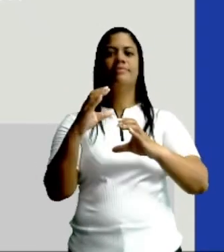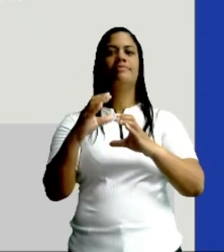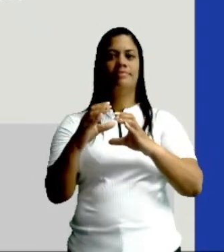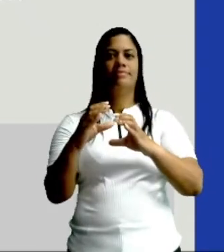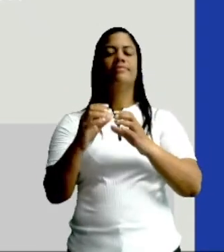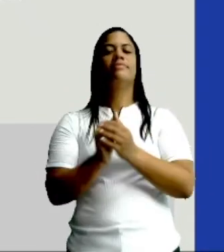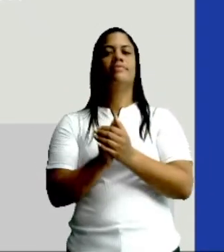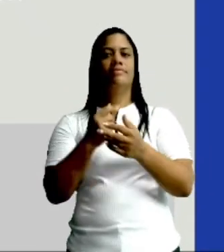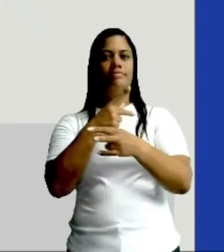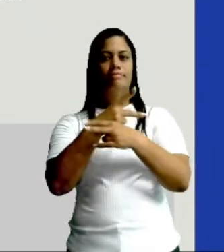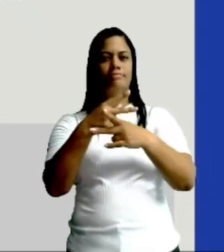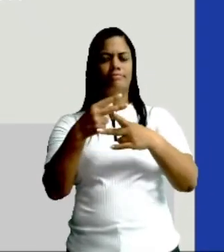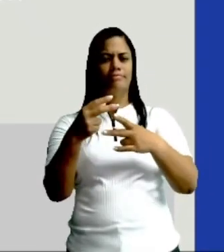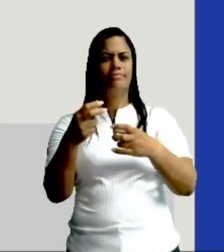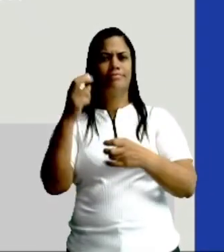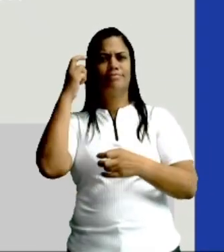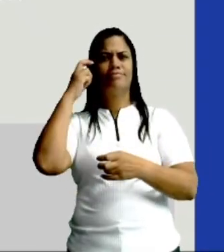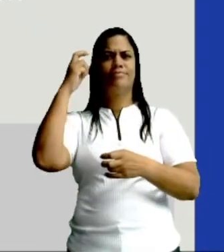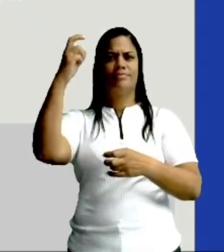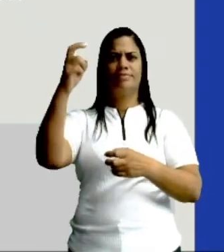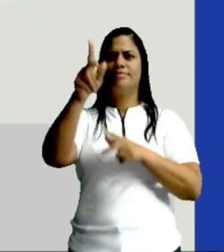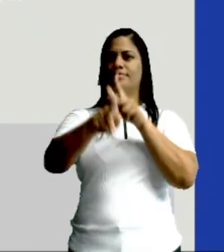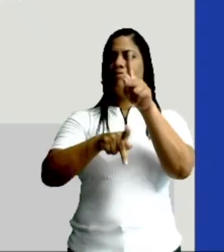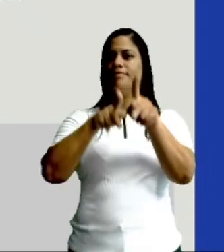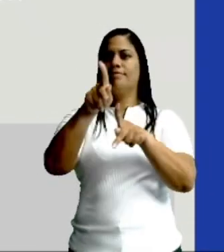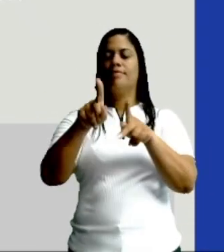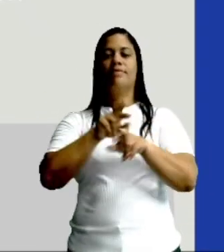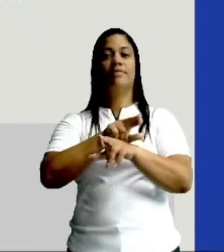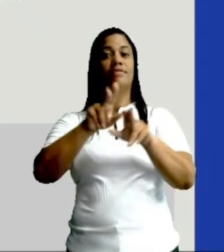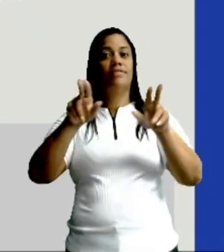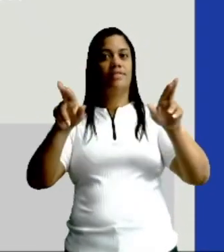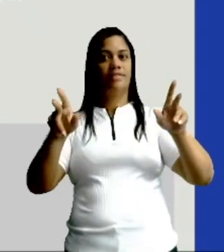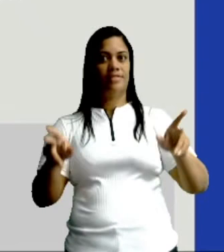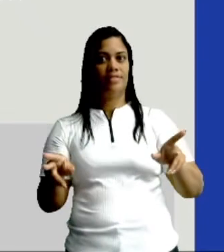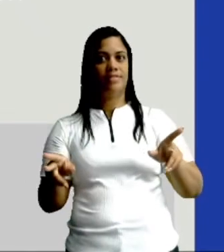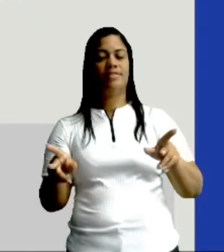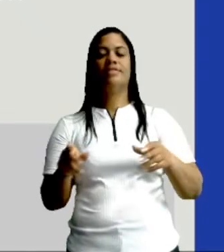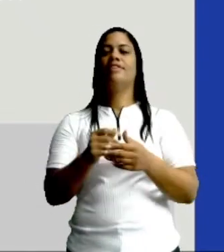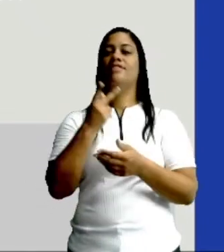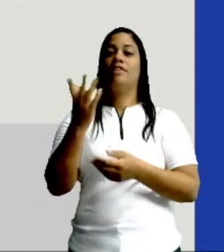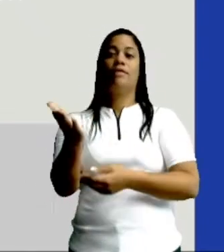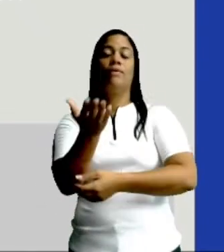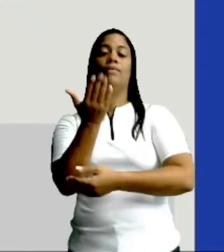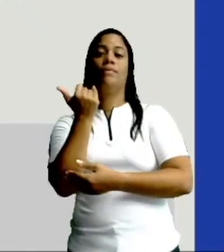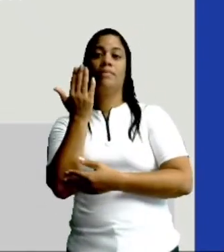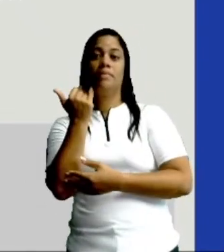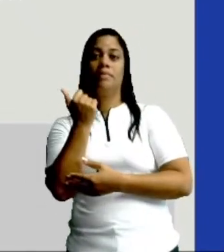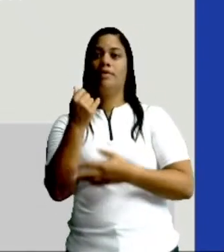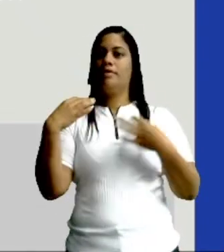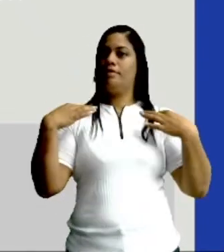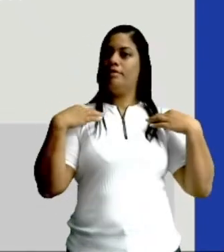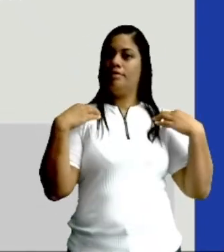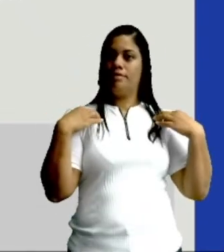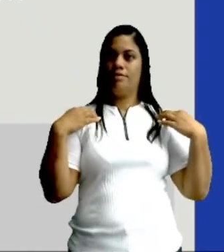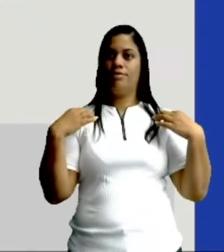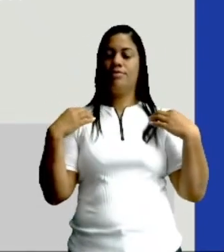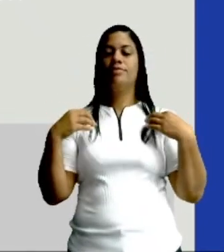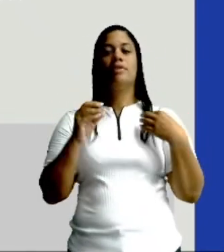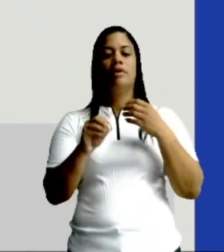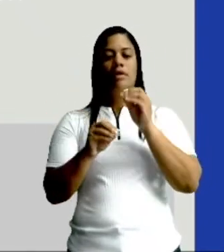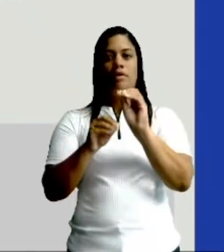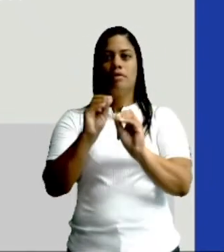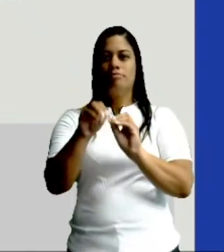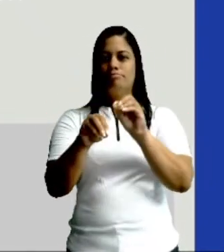de costumes entre diferentes povos. E aí, quando eu falo de costumes, eu falo de culinária, modo de vestir e